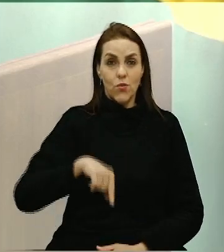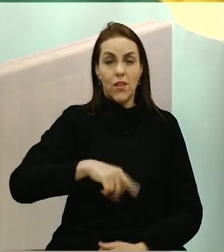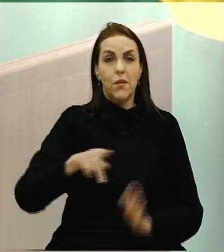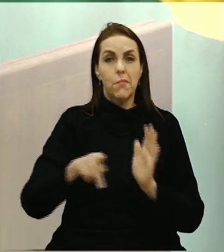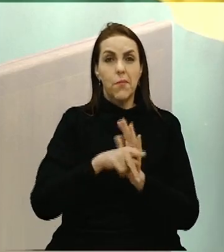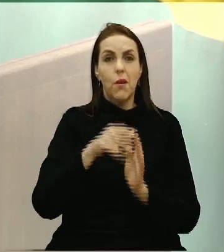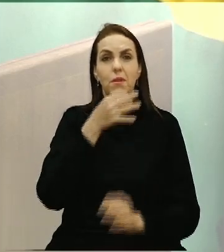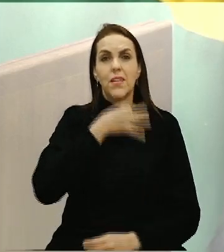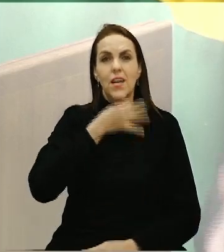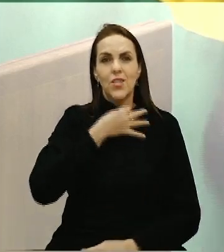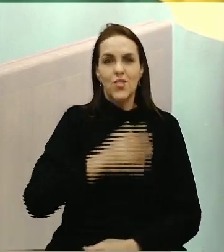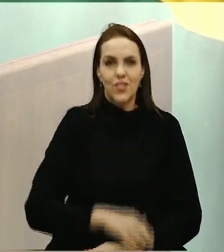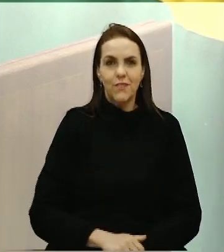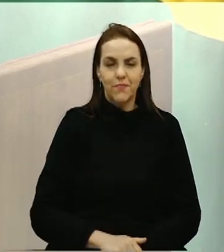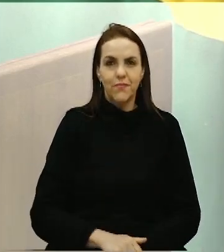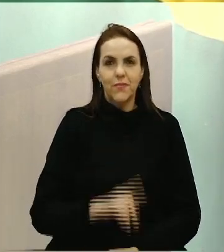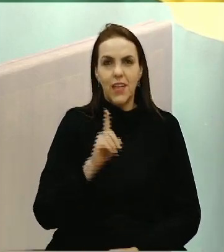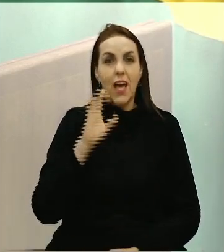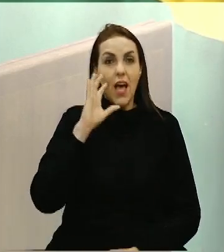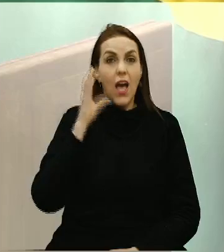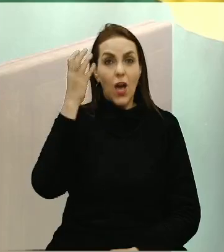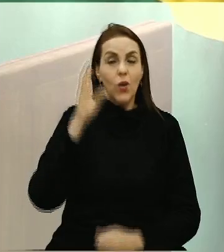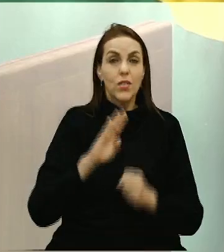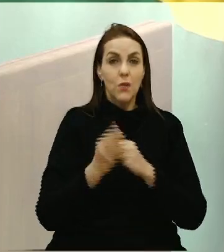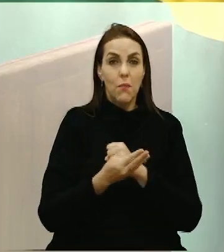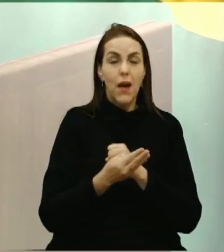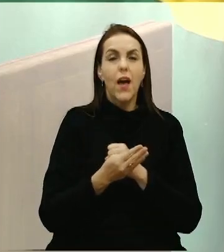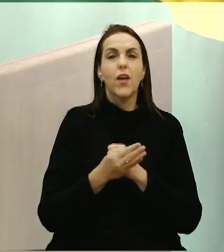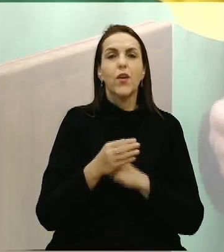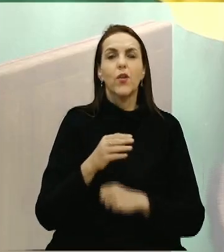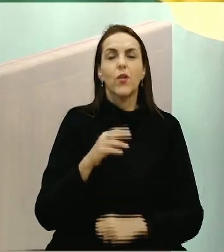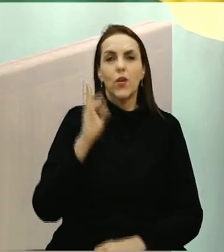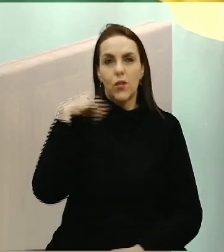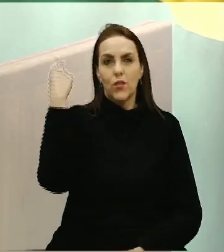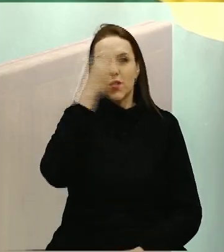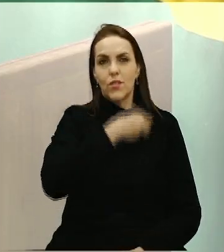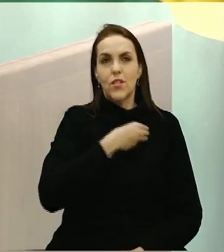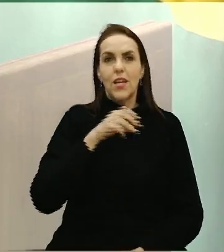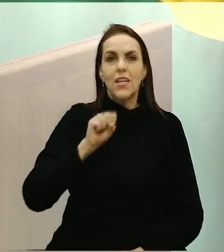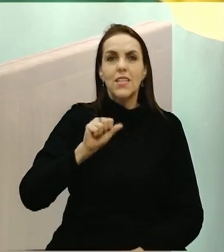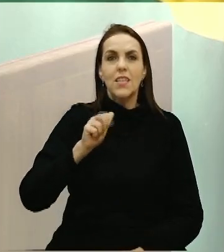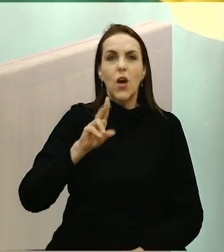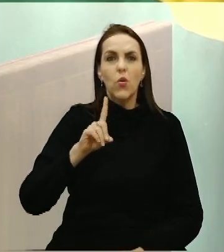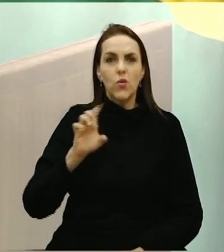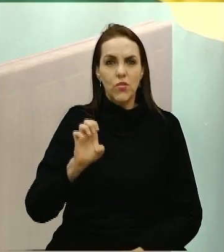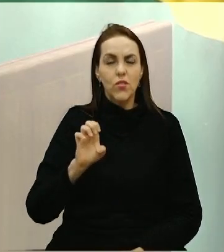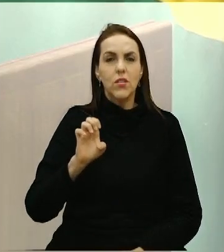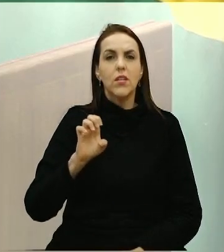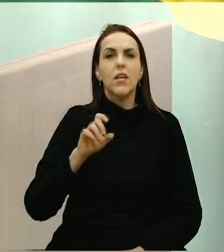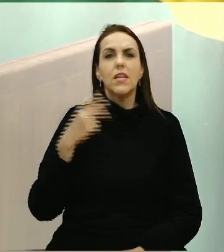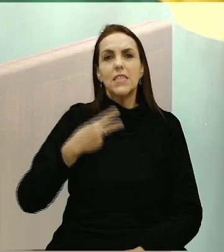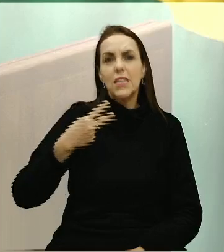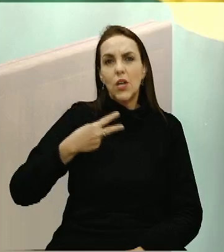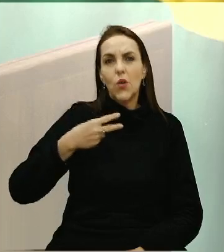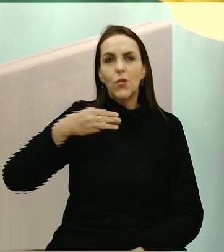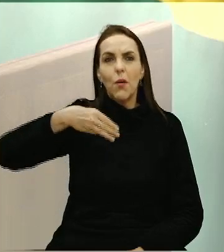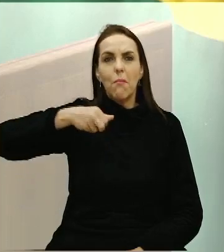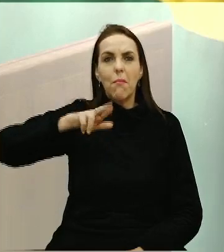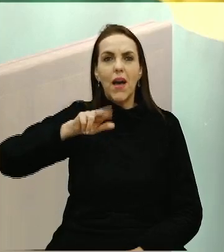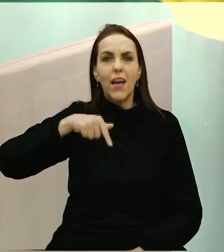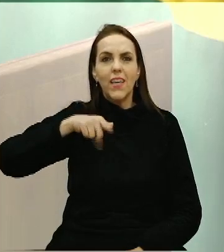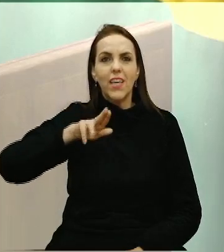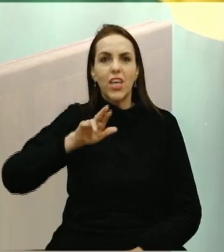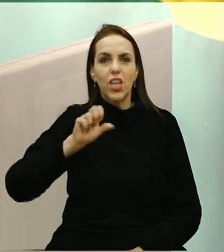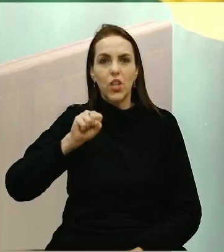Rústica da Saúde, que aconteceu lá no bairro Nossa Senhora de Saúde. Quem ficou em segundo lugar foi o Marquinhos Andreassa. Nunca vou me